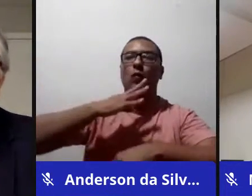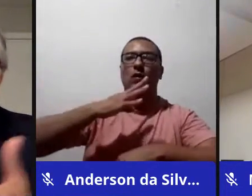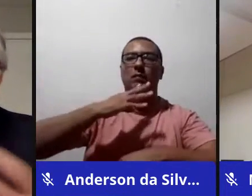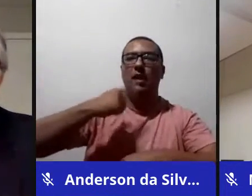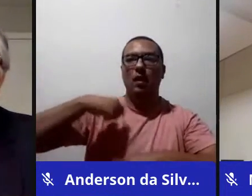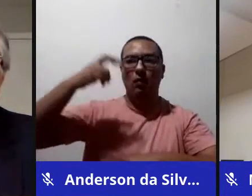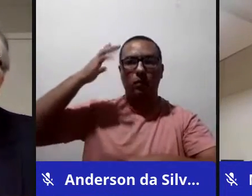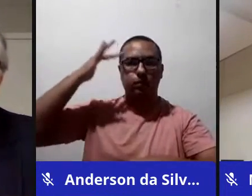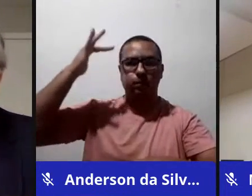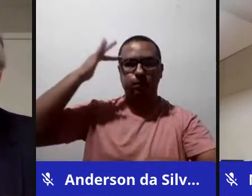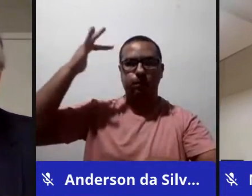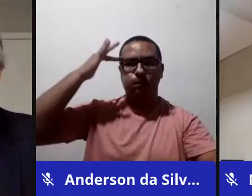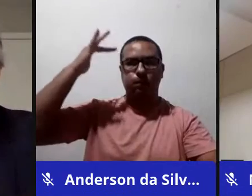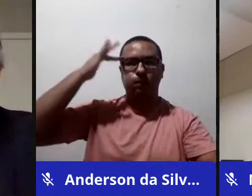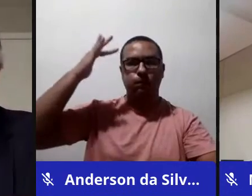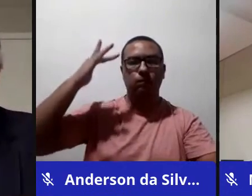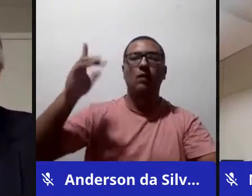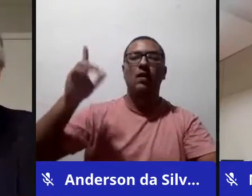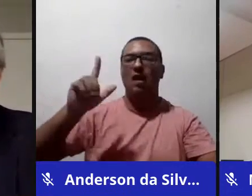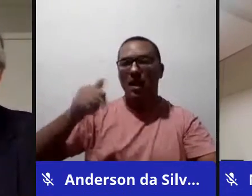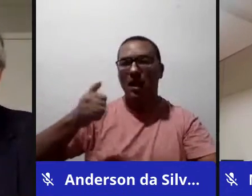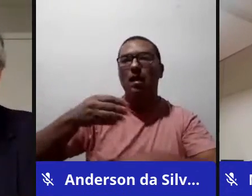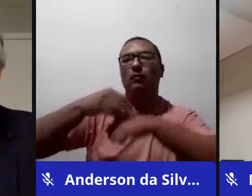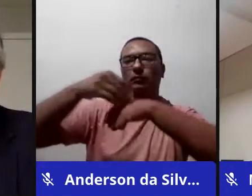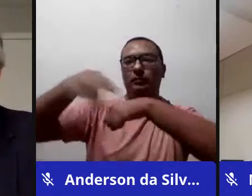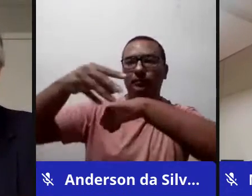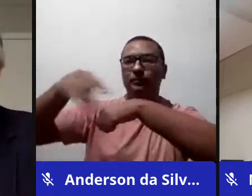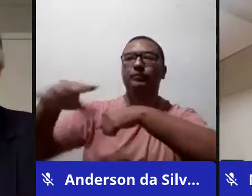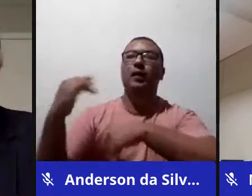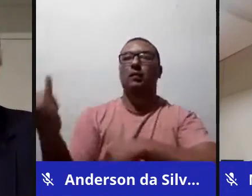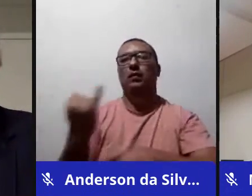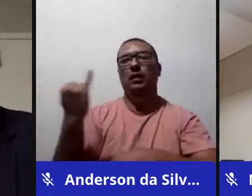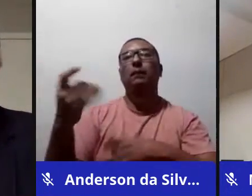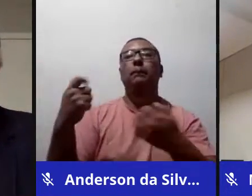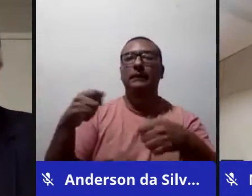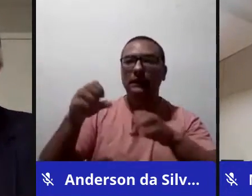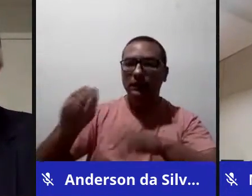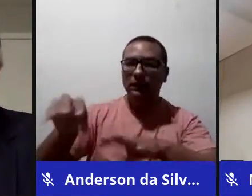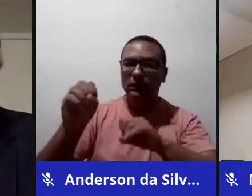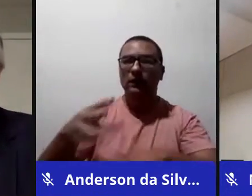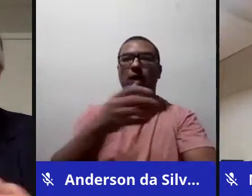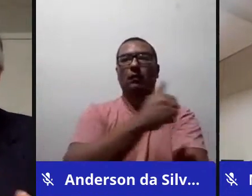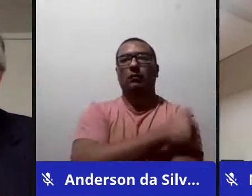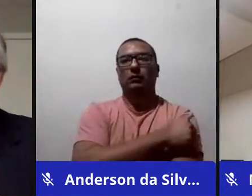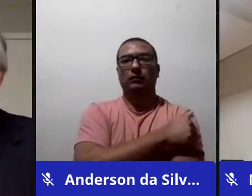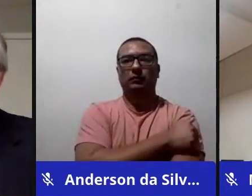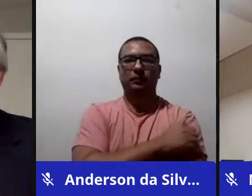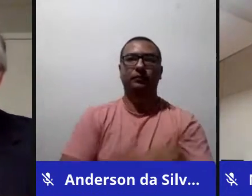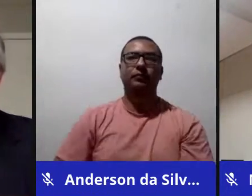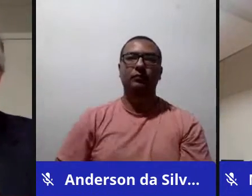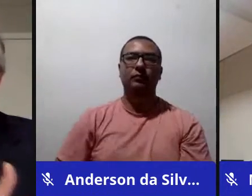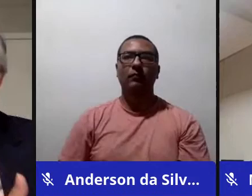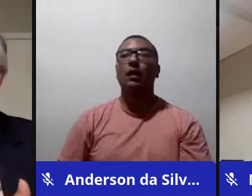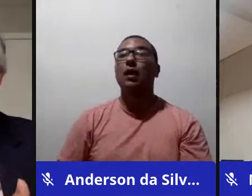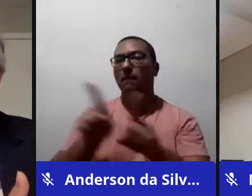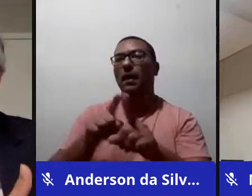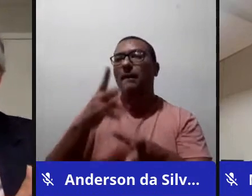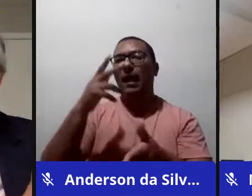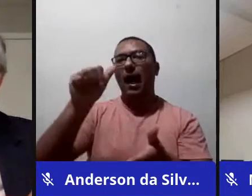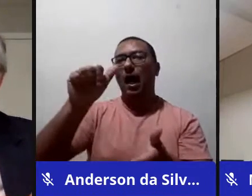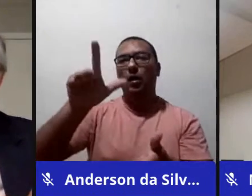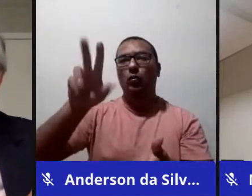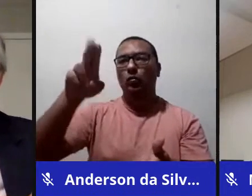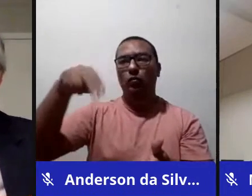sou. Quanto mais eu compartilho. E é isso que nós temos que ensinar para os nossos estudantes, né? Que eu nem chamo mais de aluno. Aluno